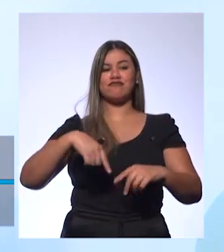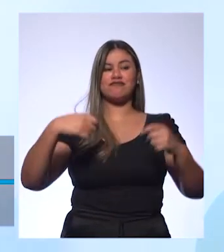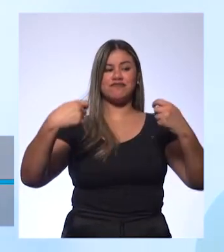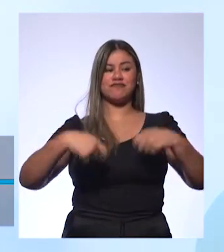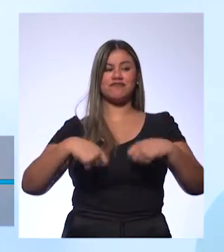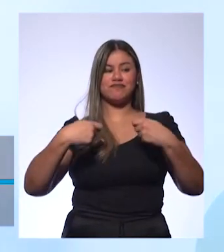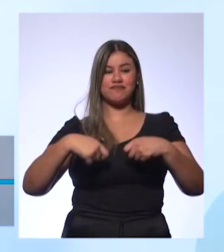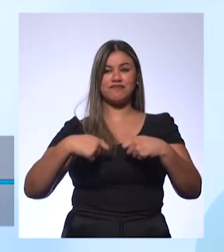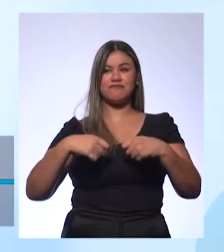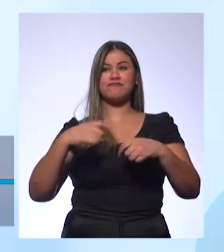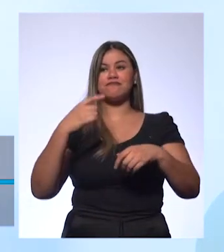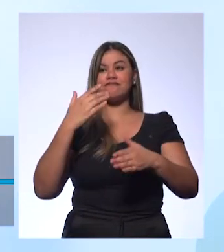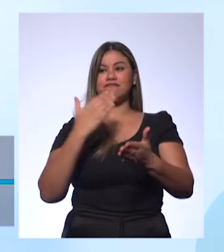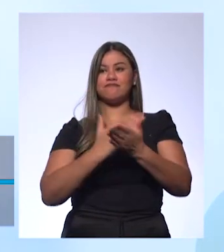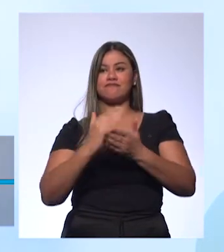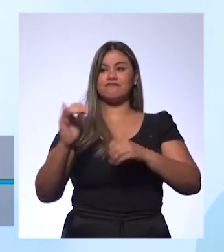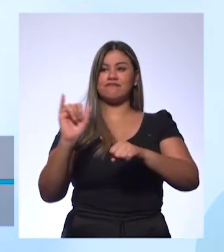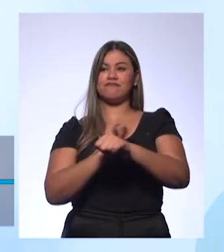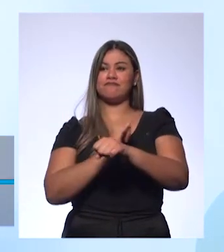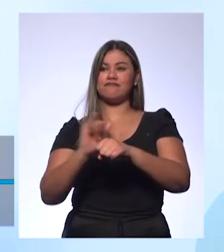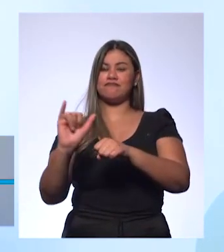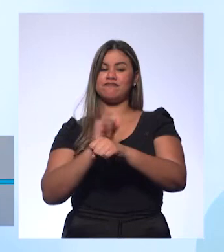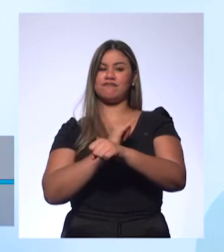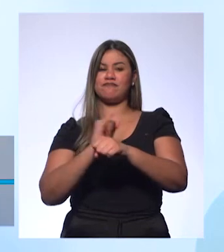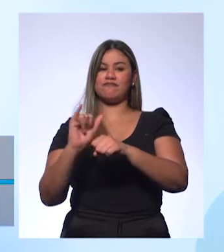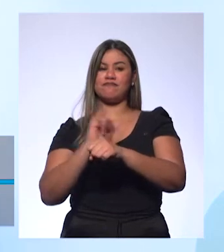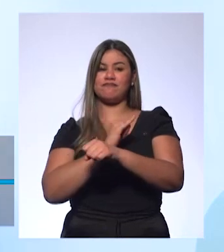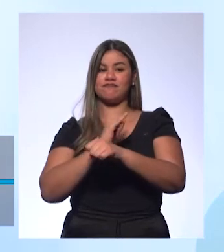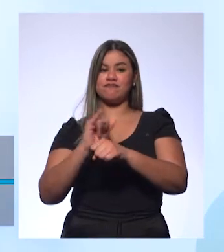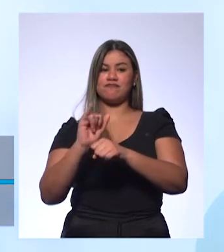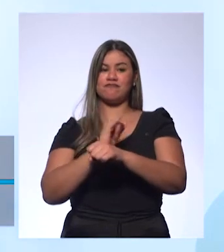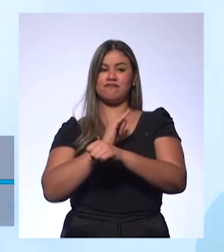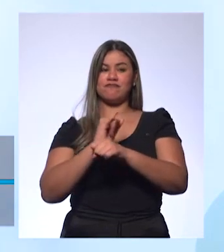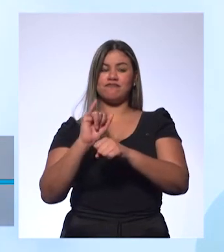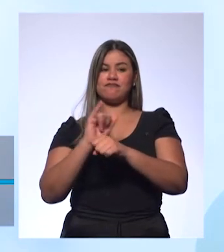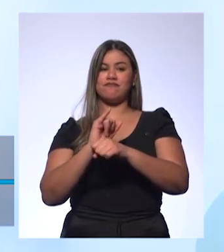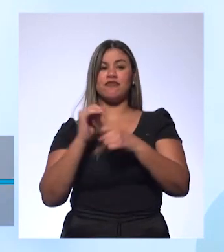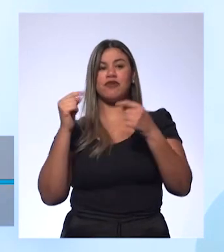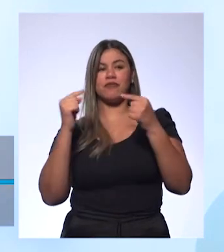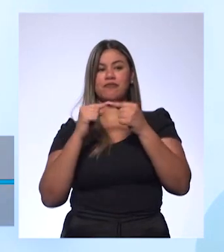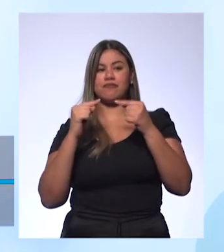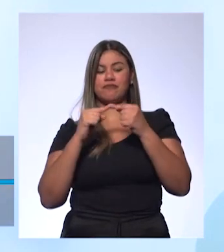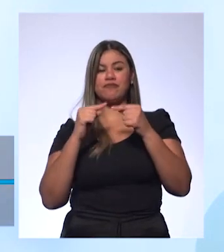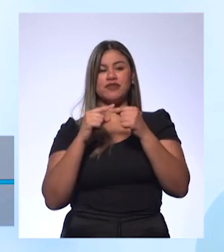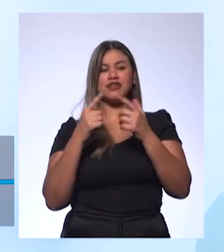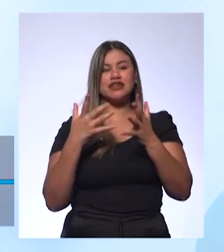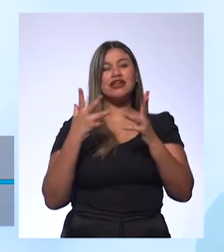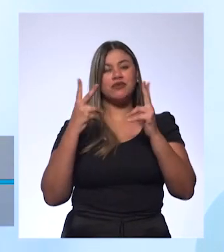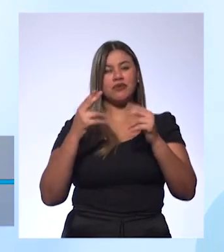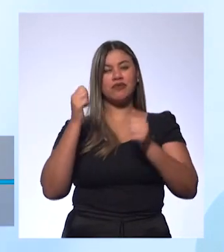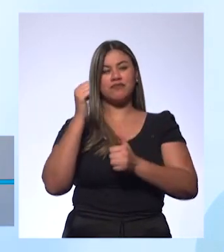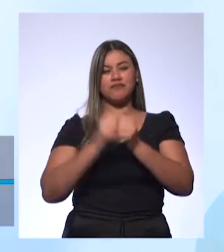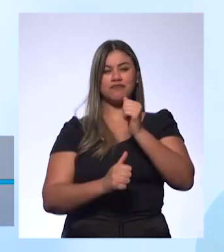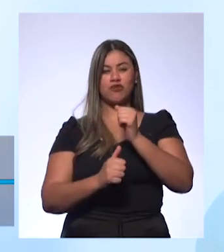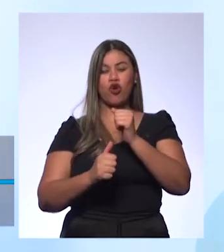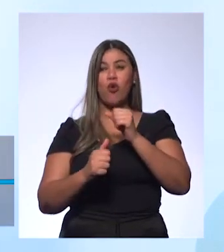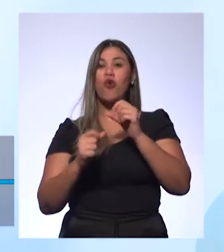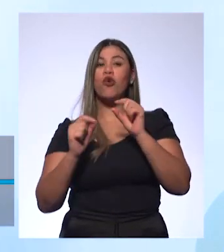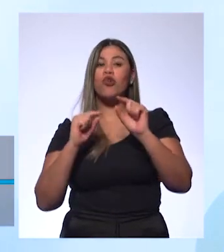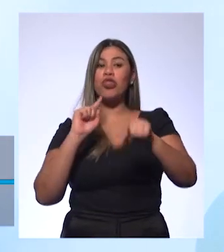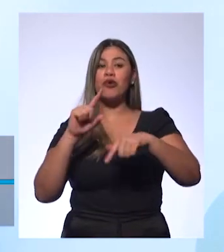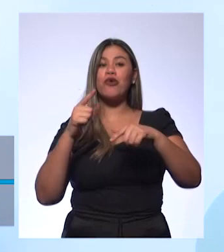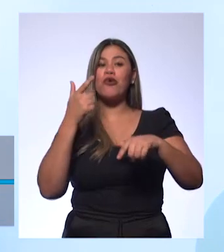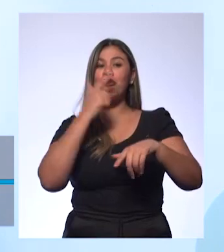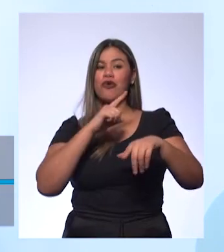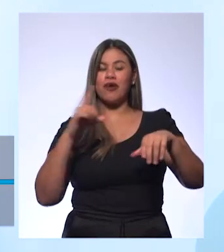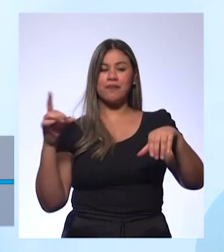traçar estratégias para que ela faça novamente, entre o segundo tempo aí desse jogo, fazendo um golaço. Combinado?